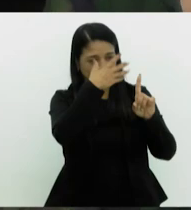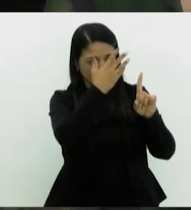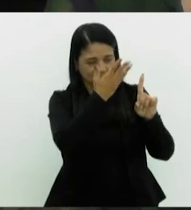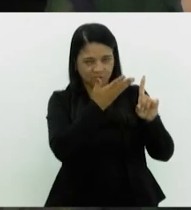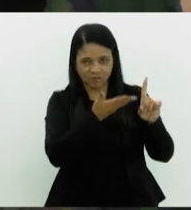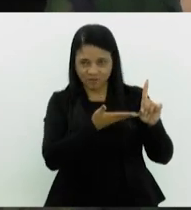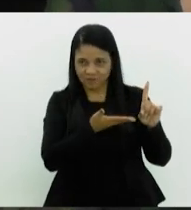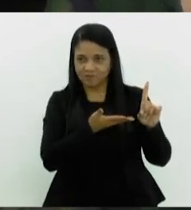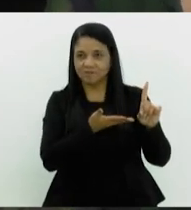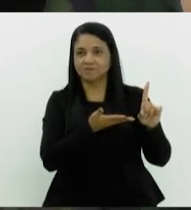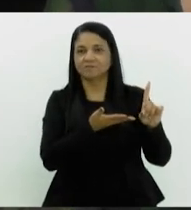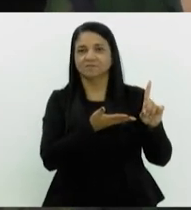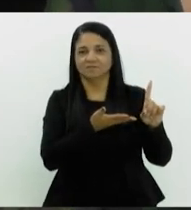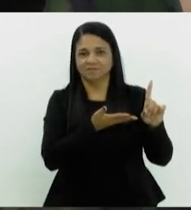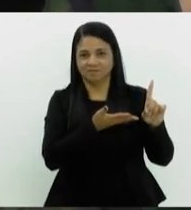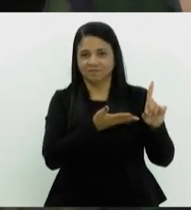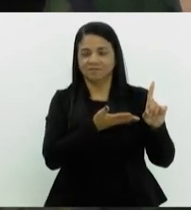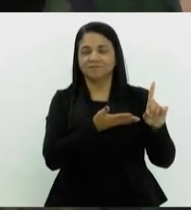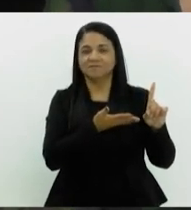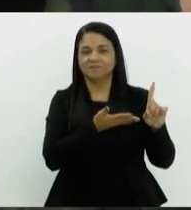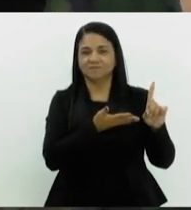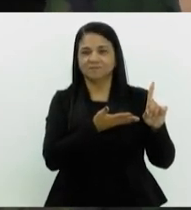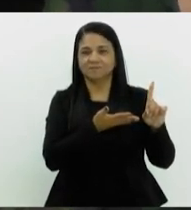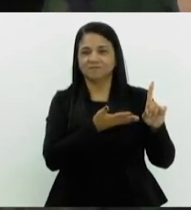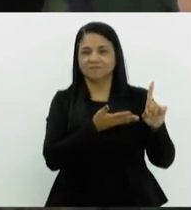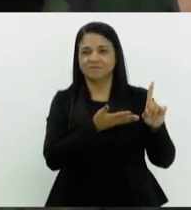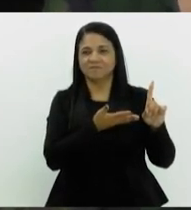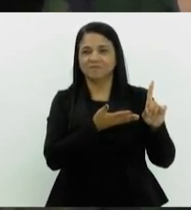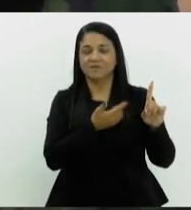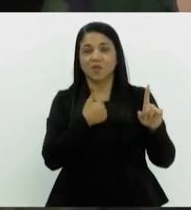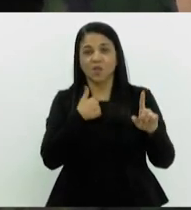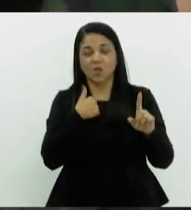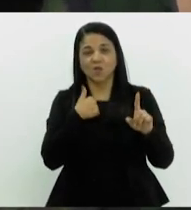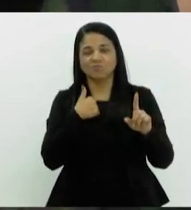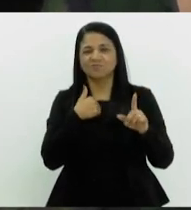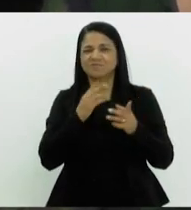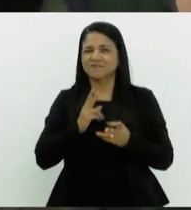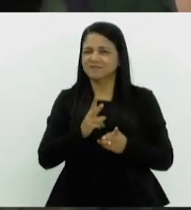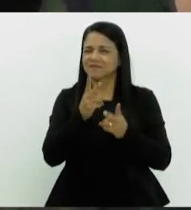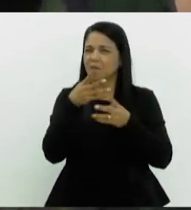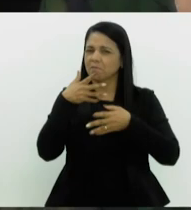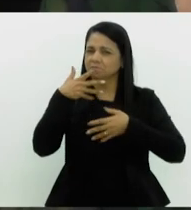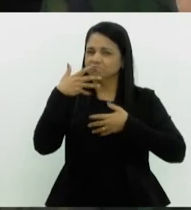solenidade. E eu costumo sempre dizer que,